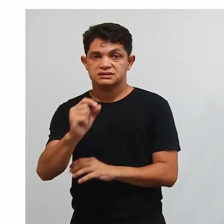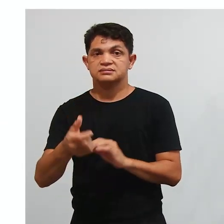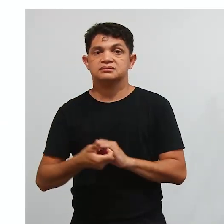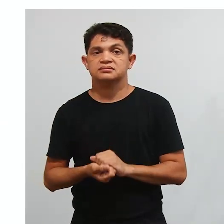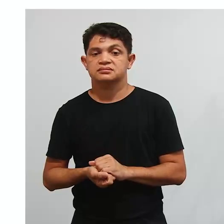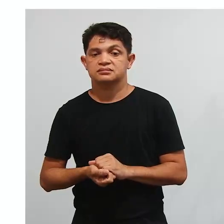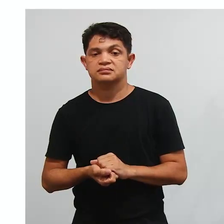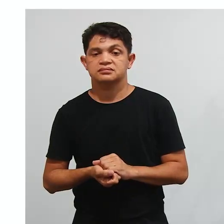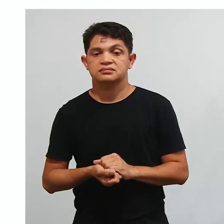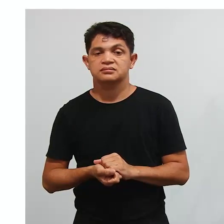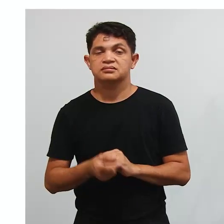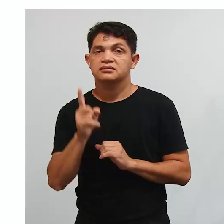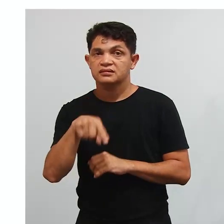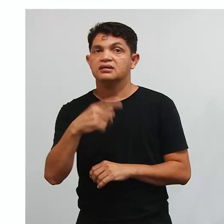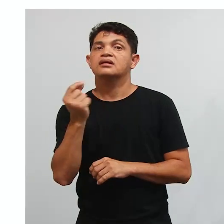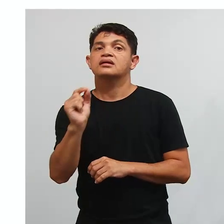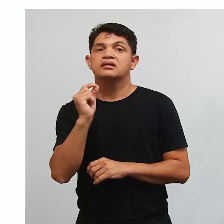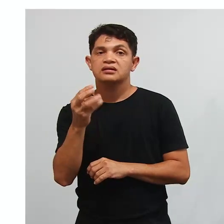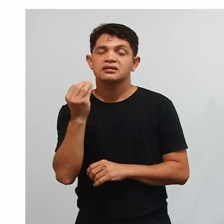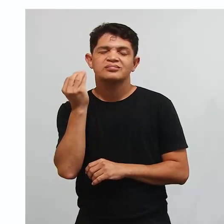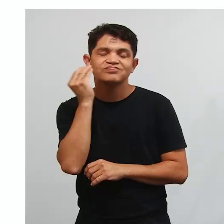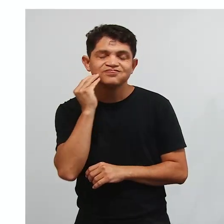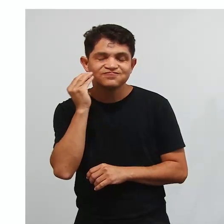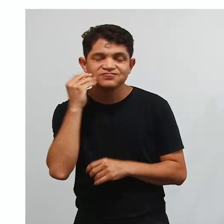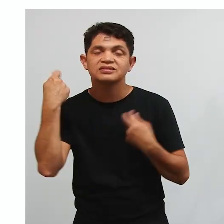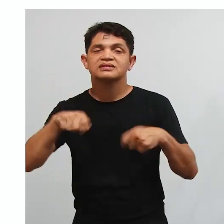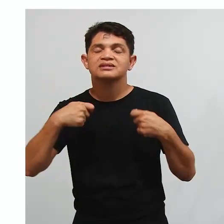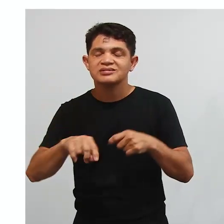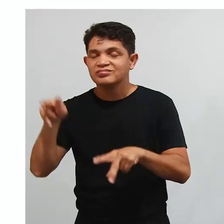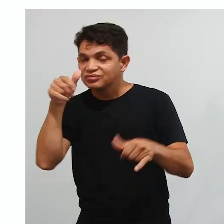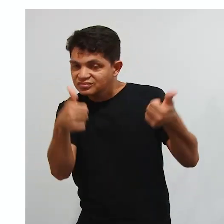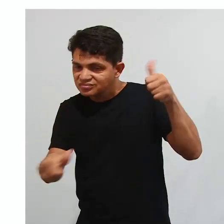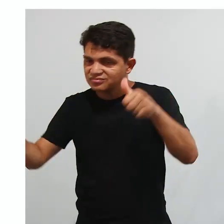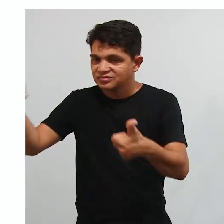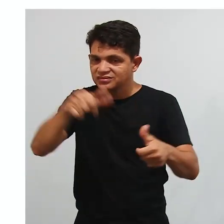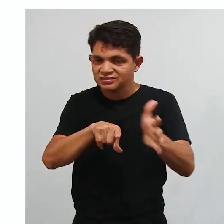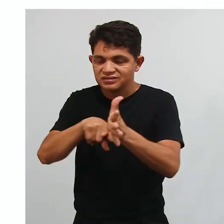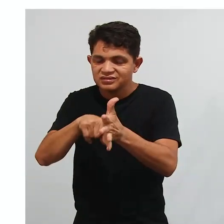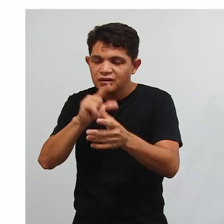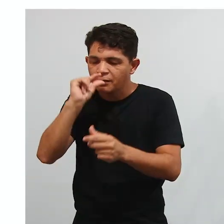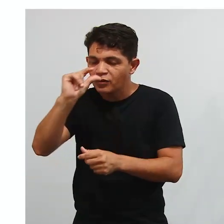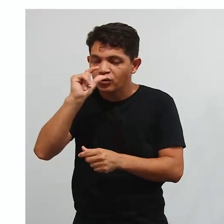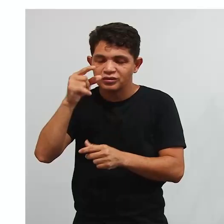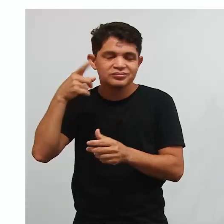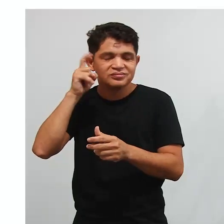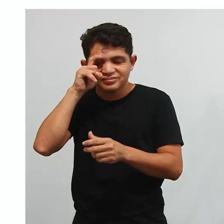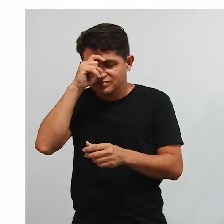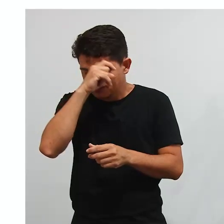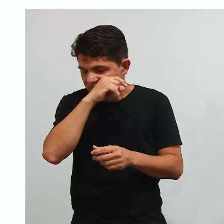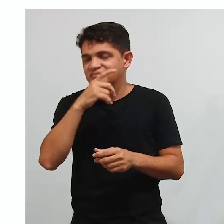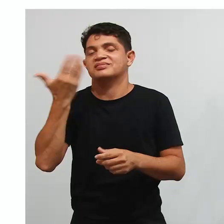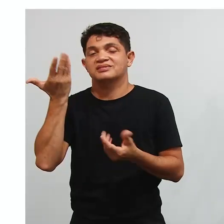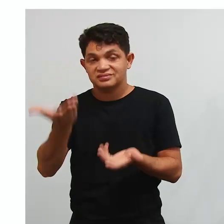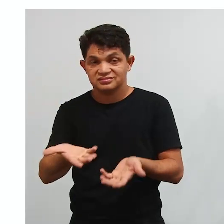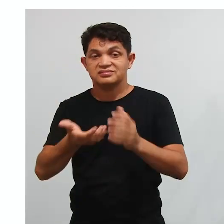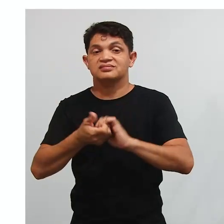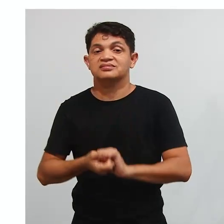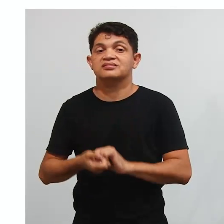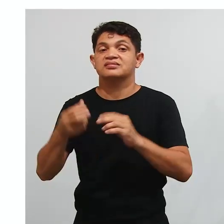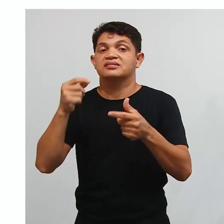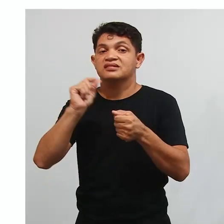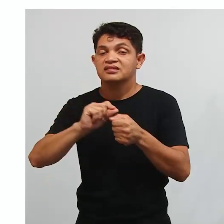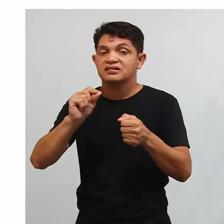complexas ela ela vai precisar de muito mais variáveis e vai ser um pouco mais mais difícil de